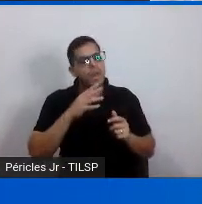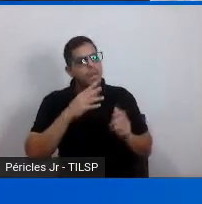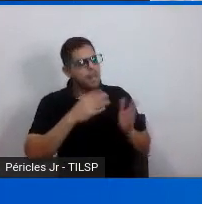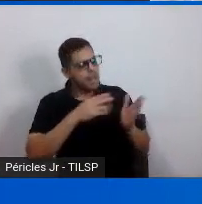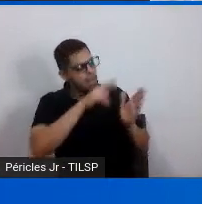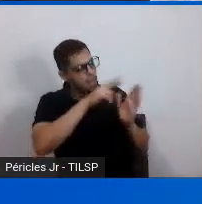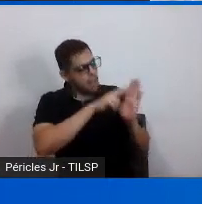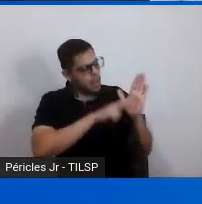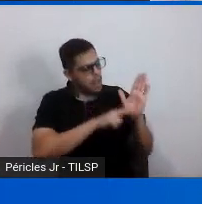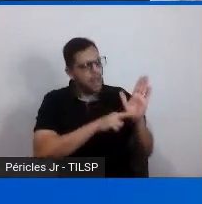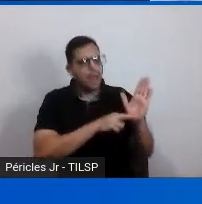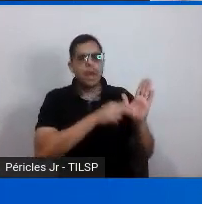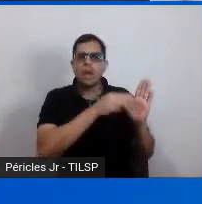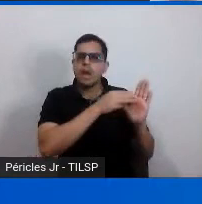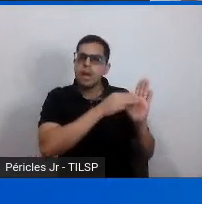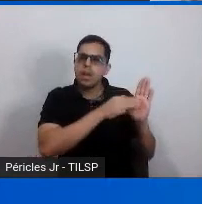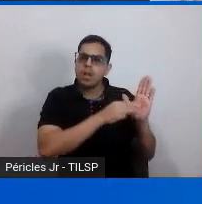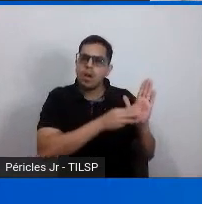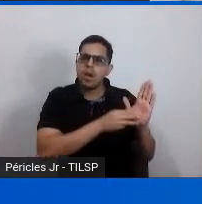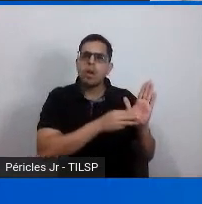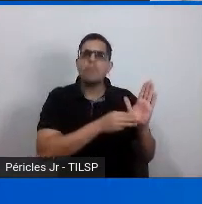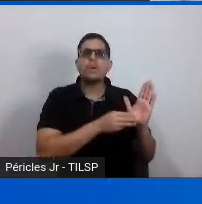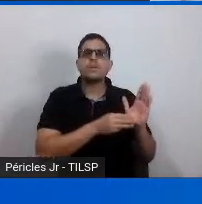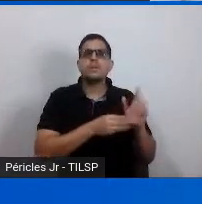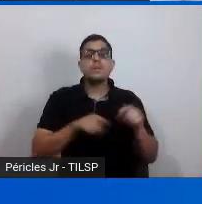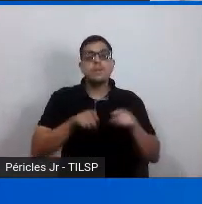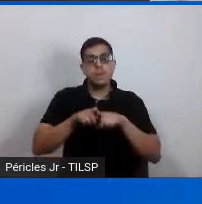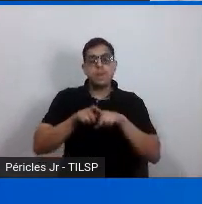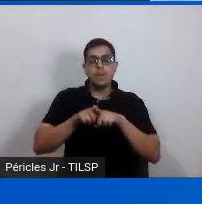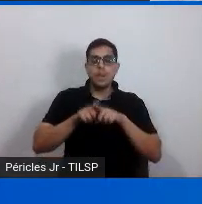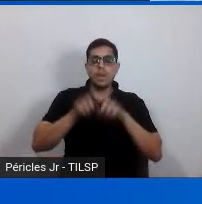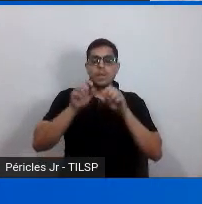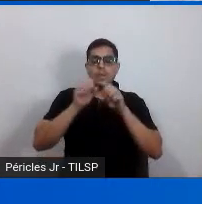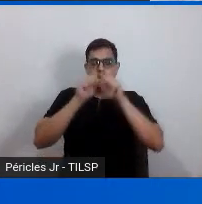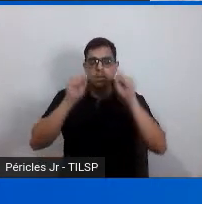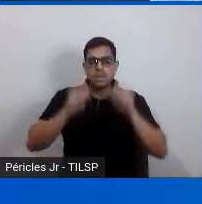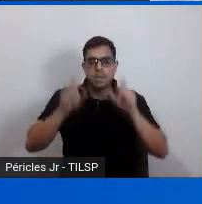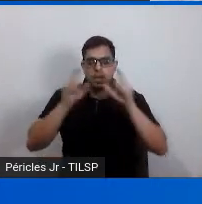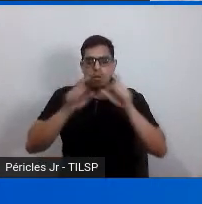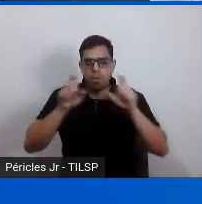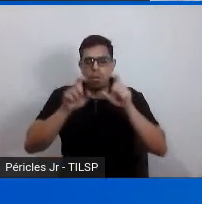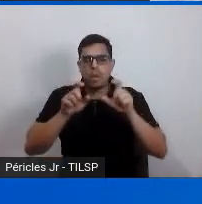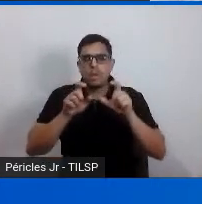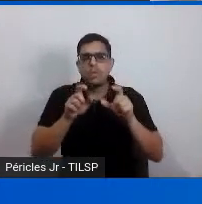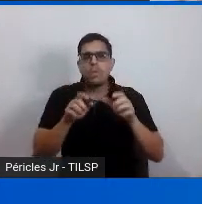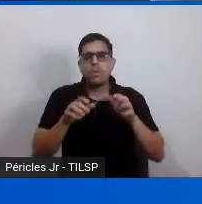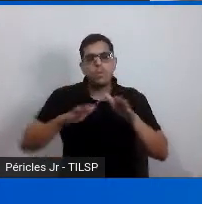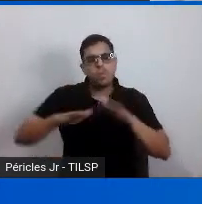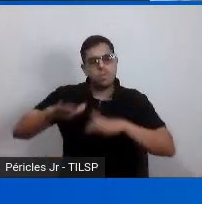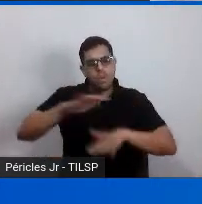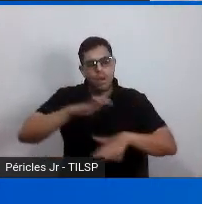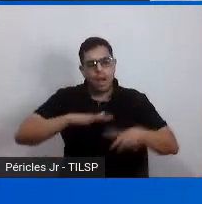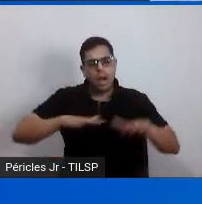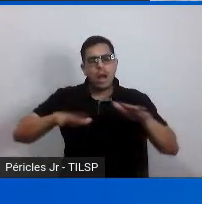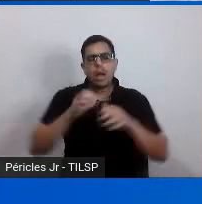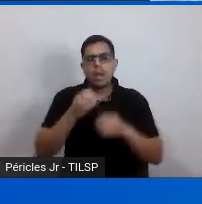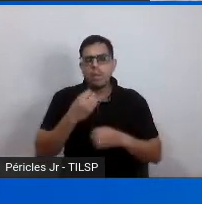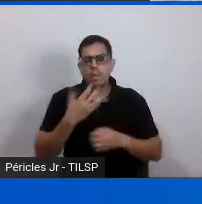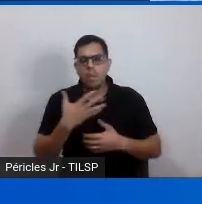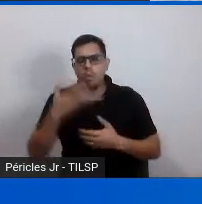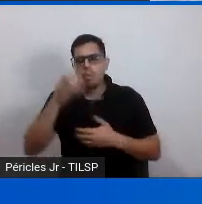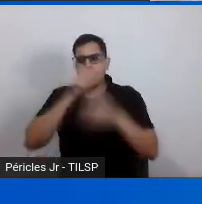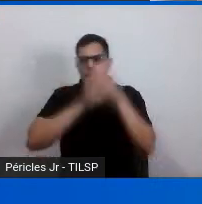desses temas computacionais e gerar um ambiente propício de aprendizagem tá isso a gente usa também como estratégia